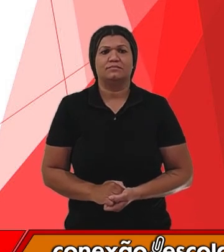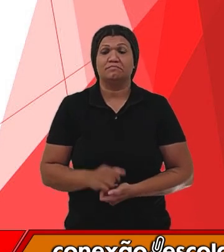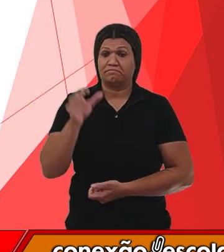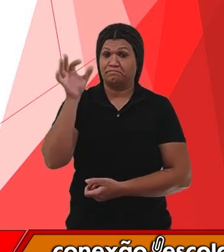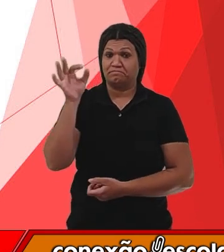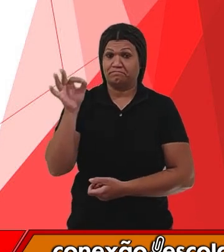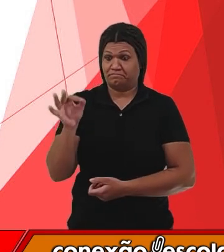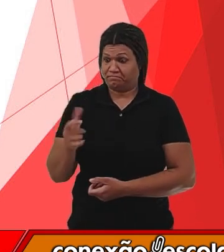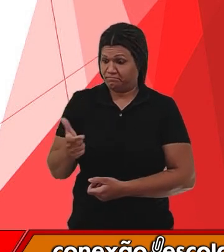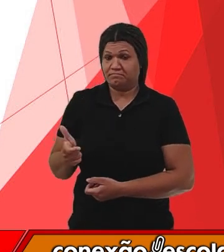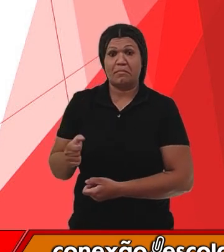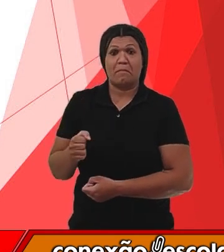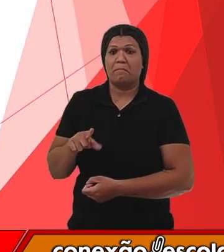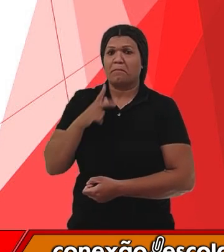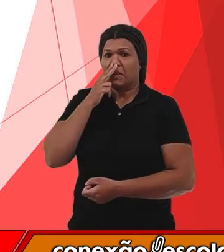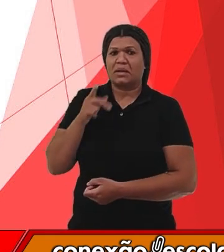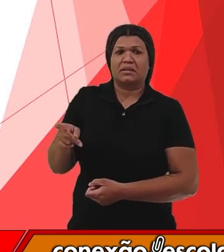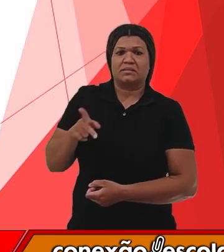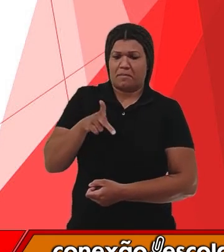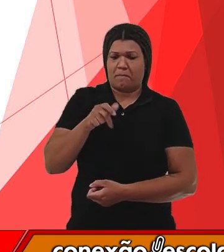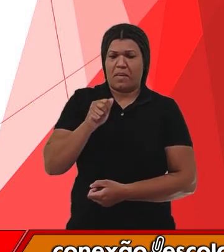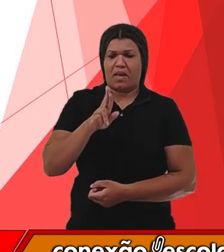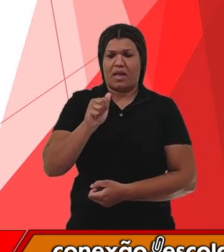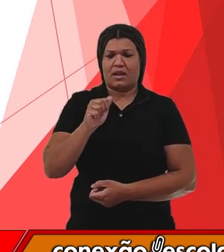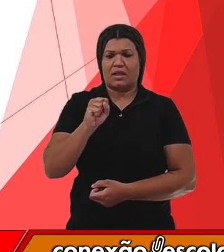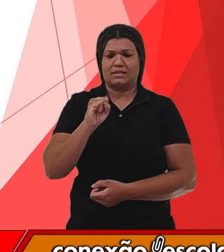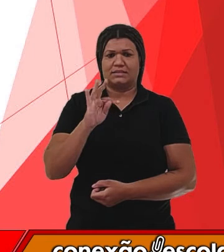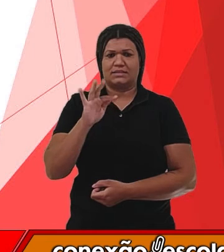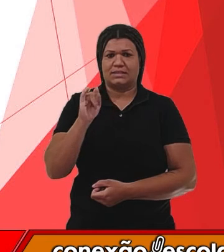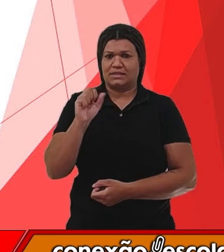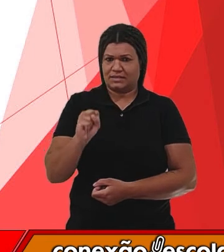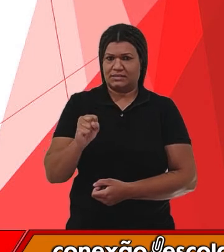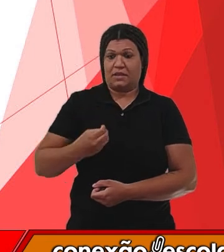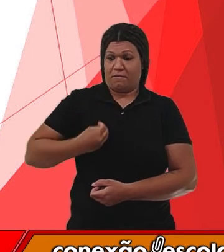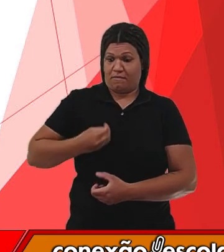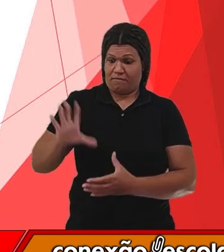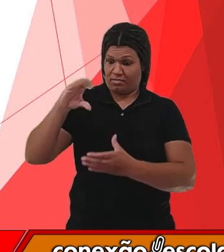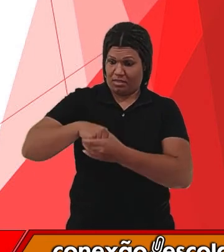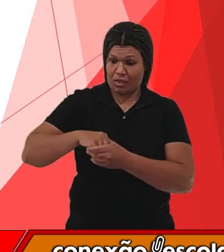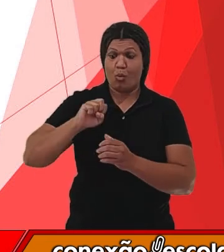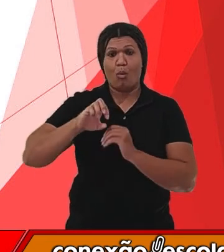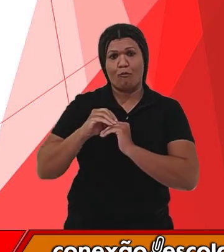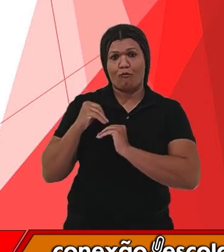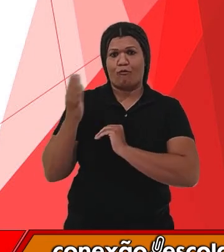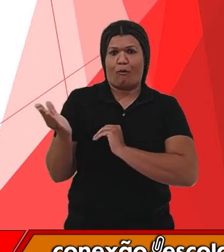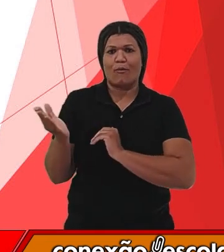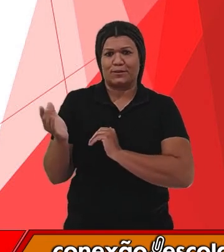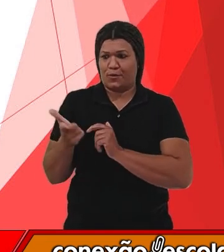Invertebrados parasitas. Ser vivo que vive dentro ou fora do corpo de outro ser